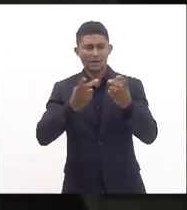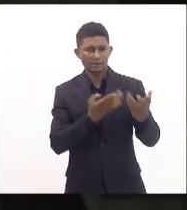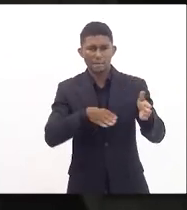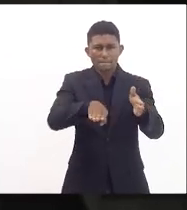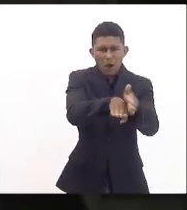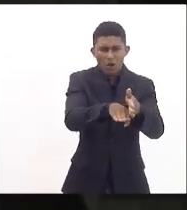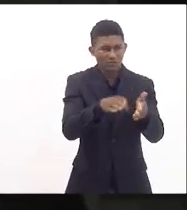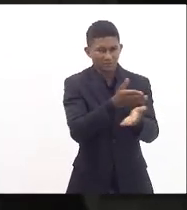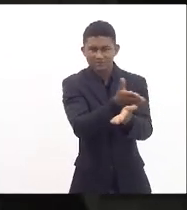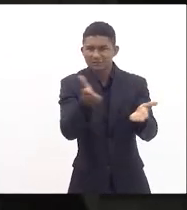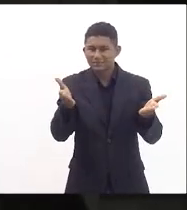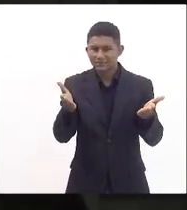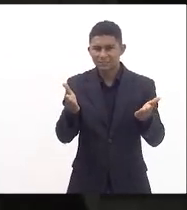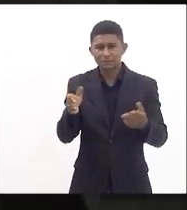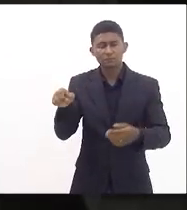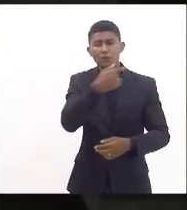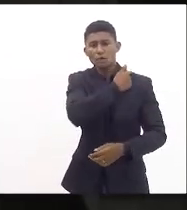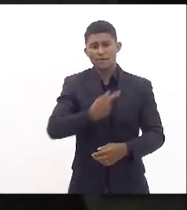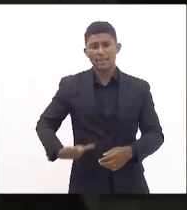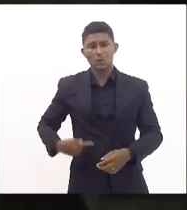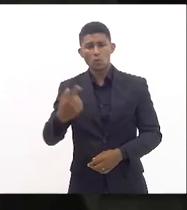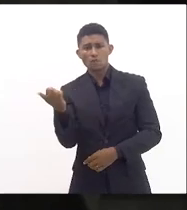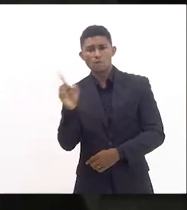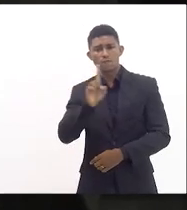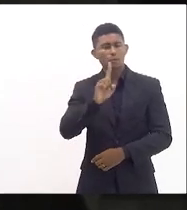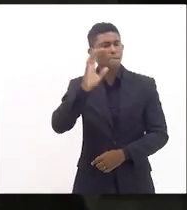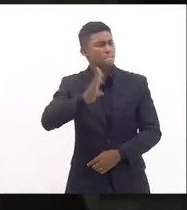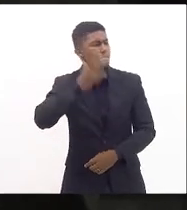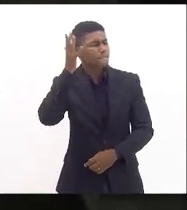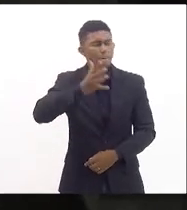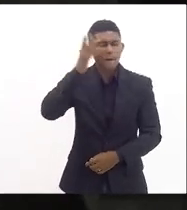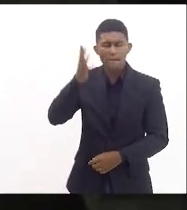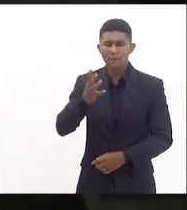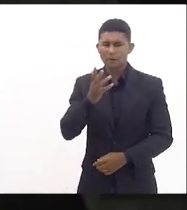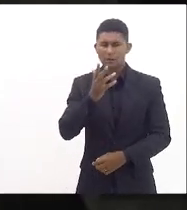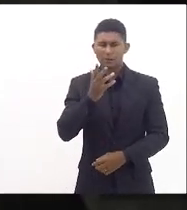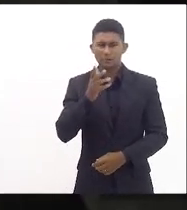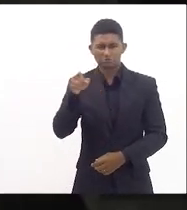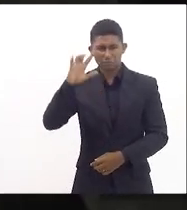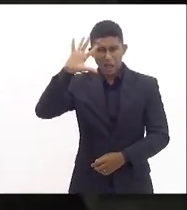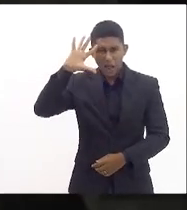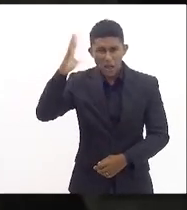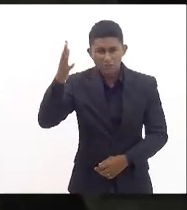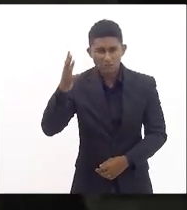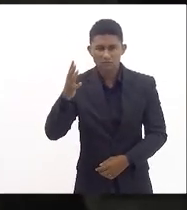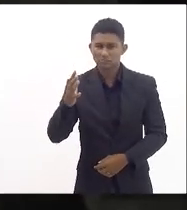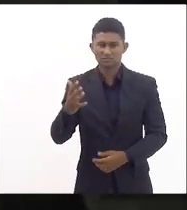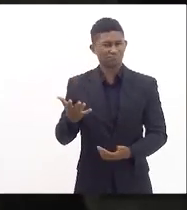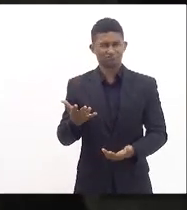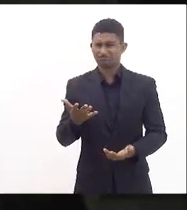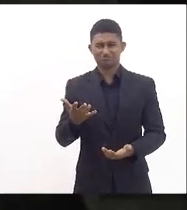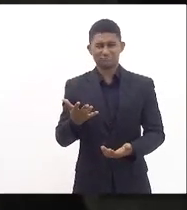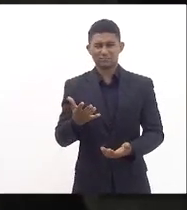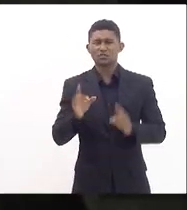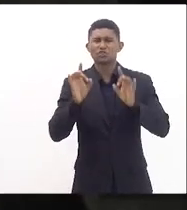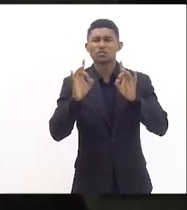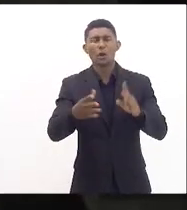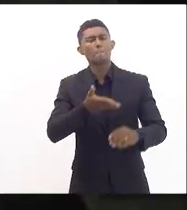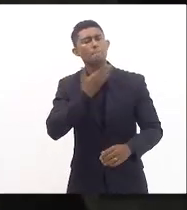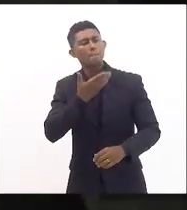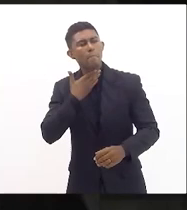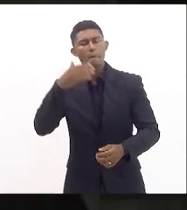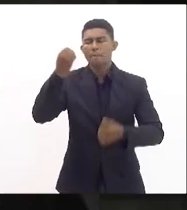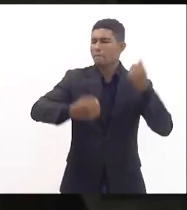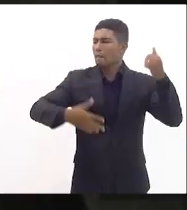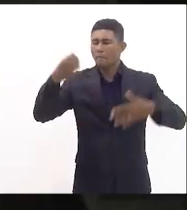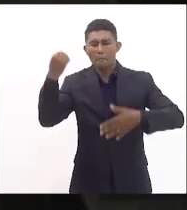fazendo um discurso ou dando uma coletiva. Nada se resolve só com discurso e com coletiva.